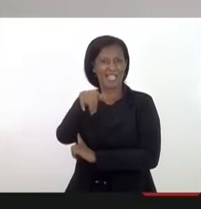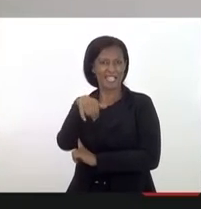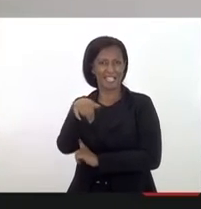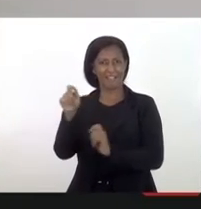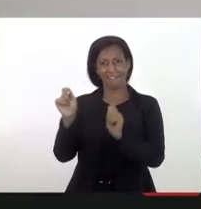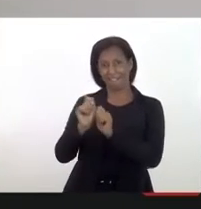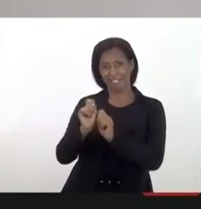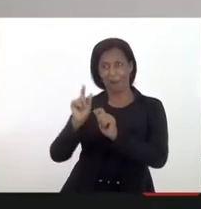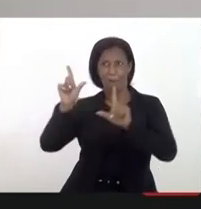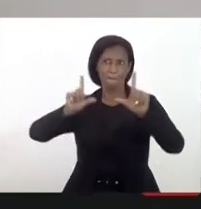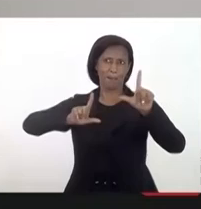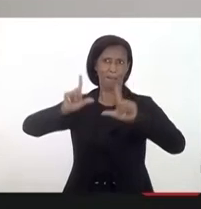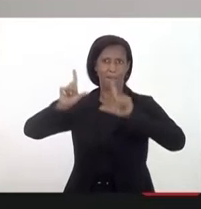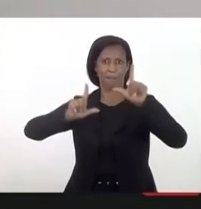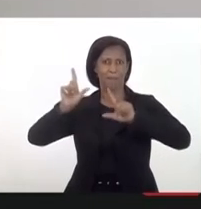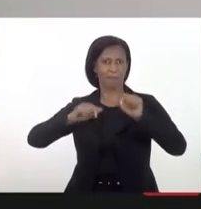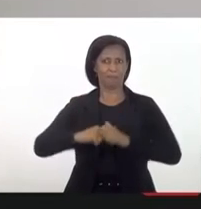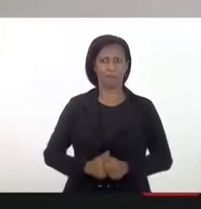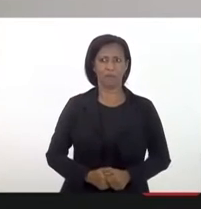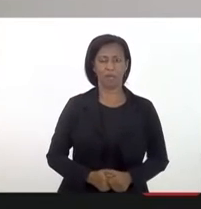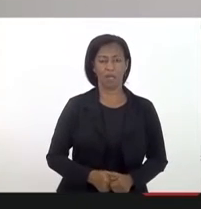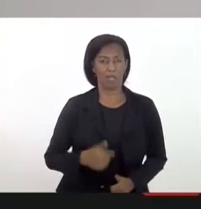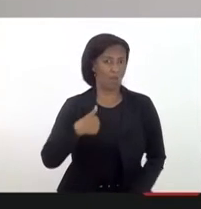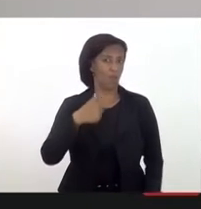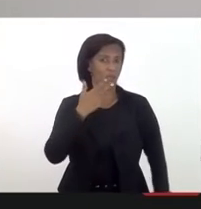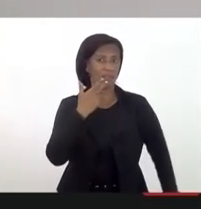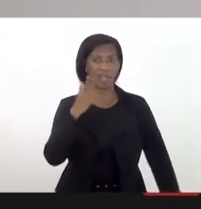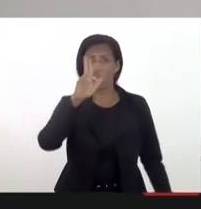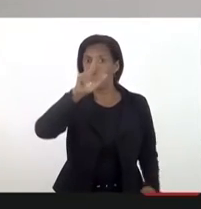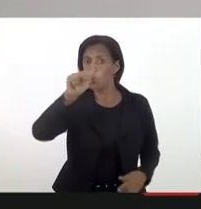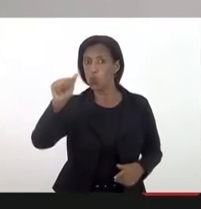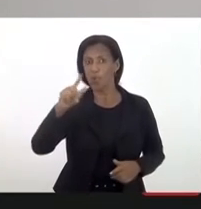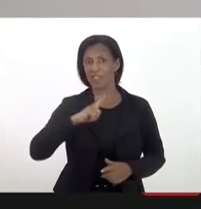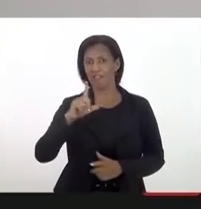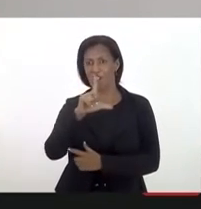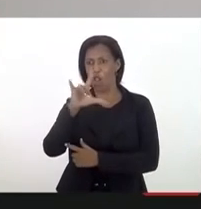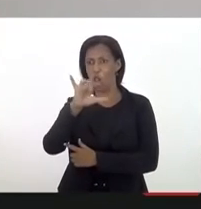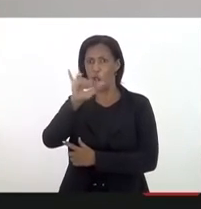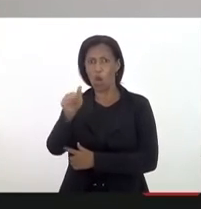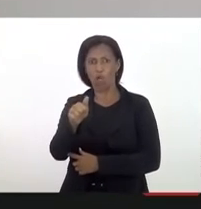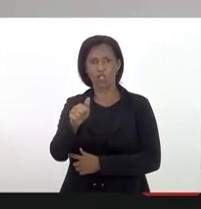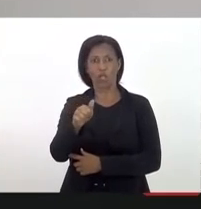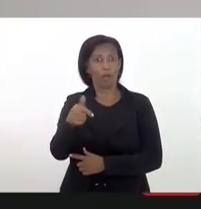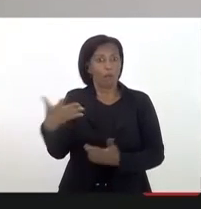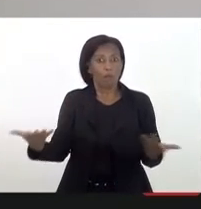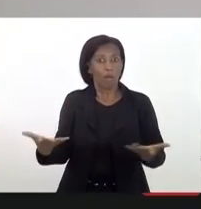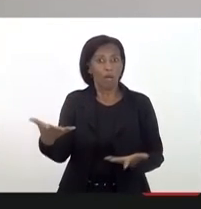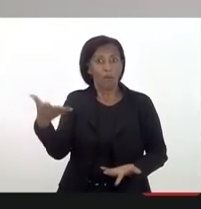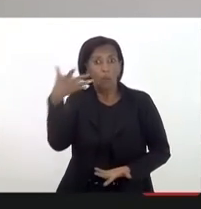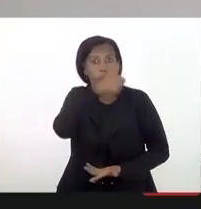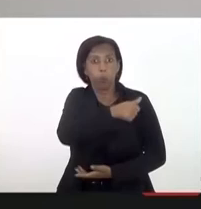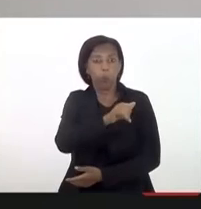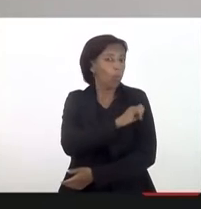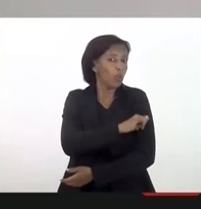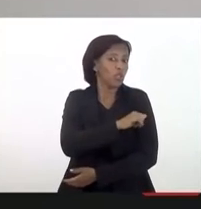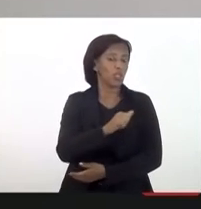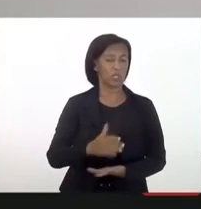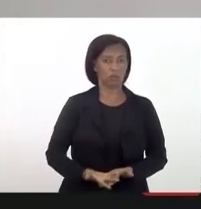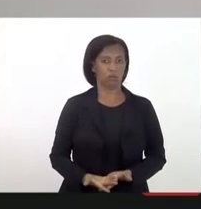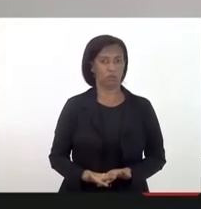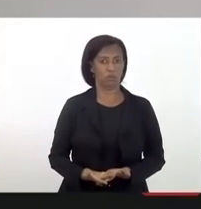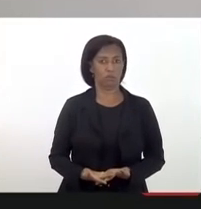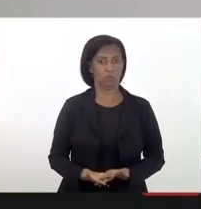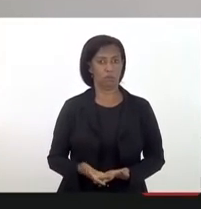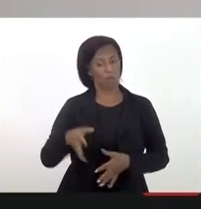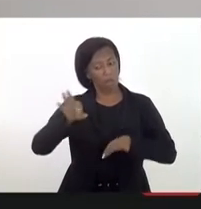Eu até sempre reclamei que eles nunca tinham loja aqui, mas não é isso que vai salvar o Rio de Janeiro, não. Então, não tem.